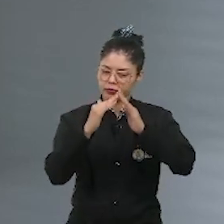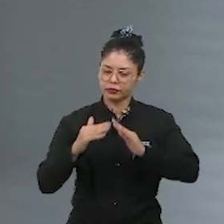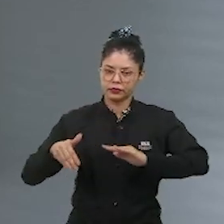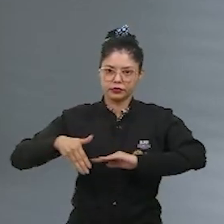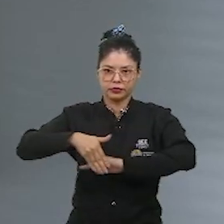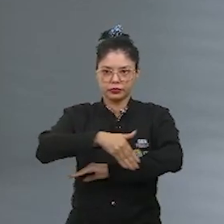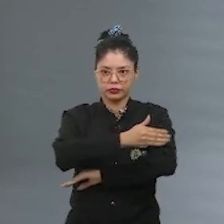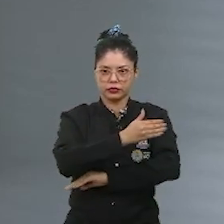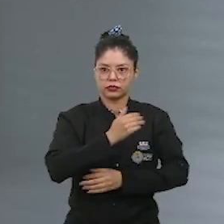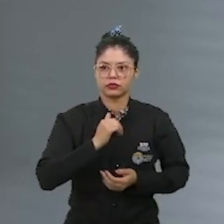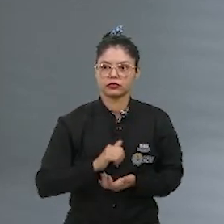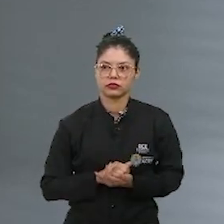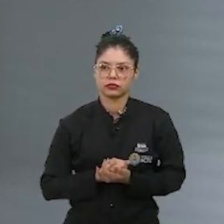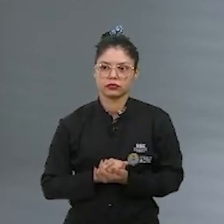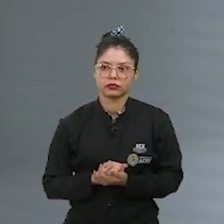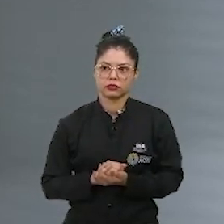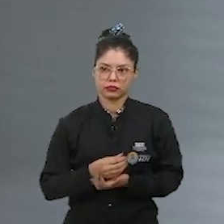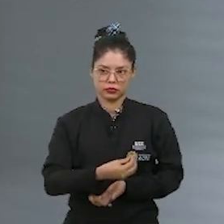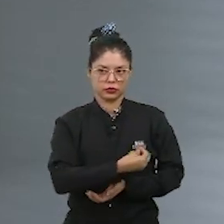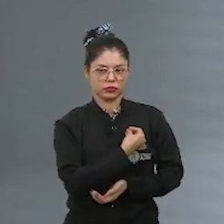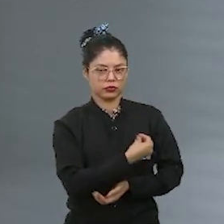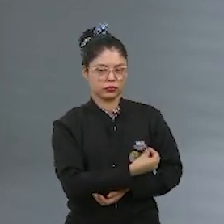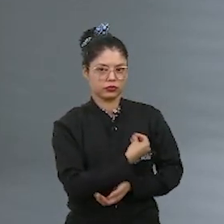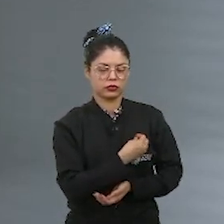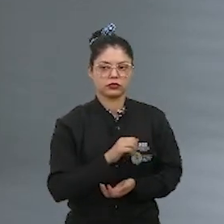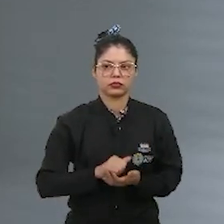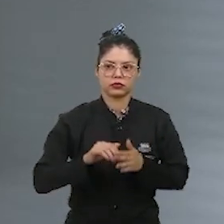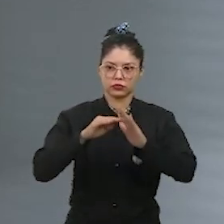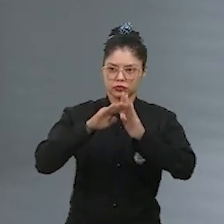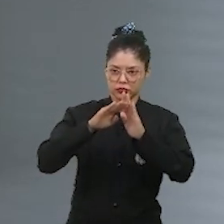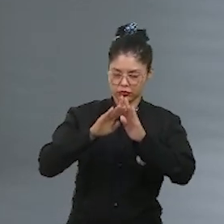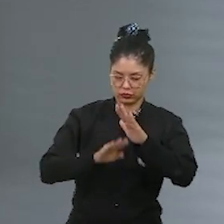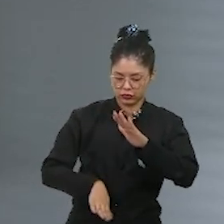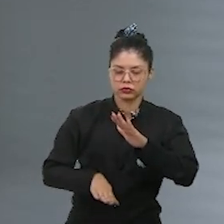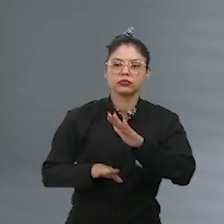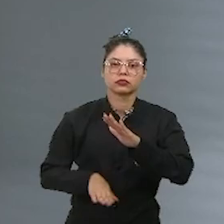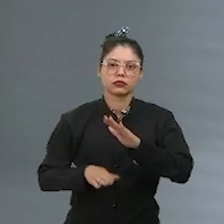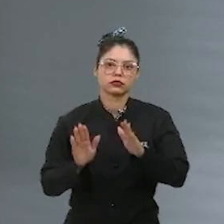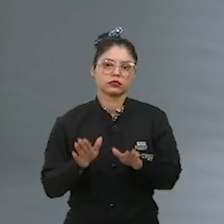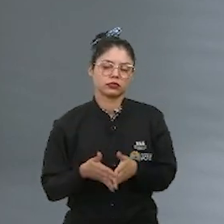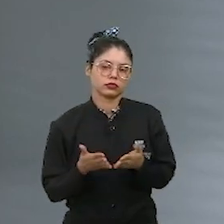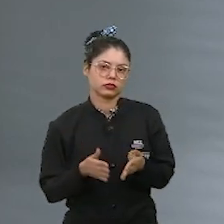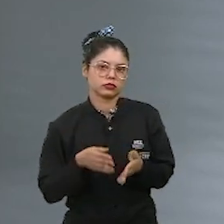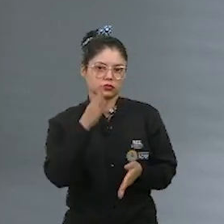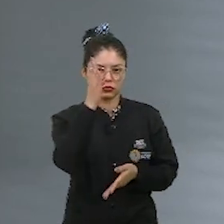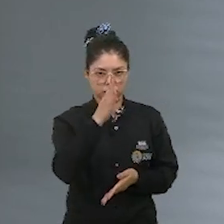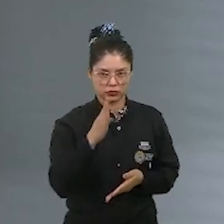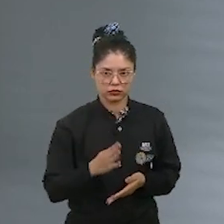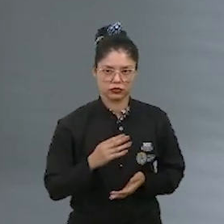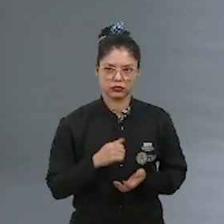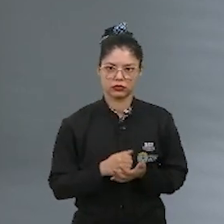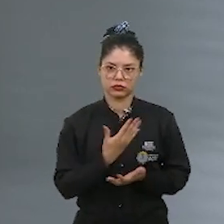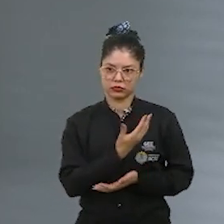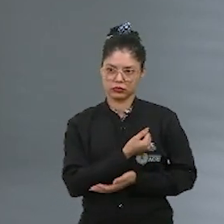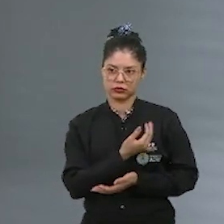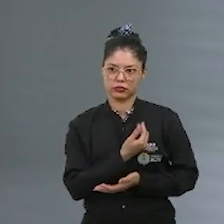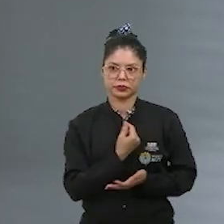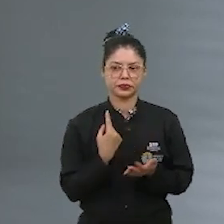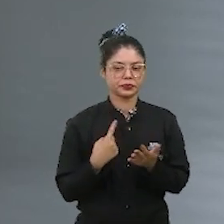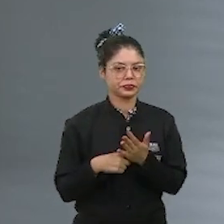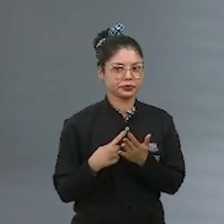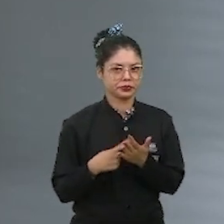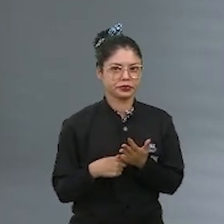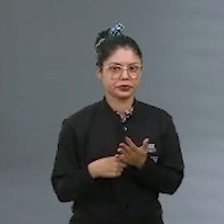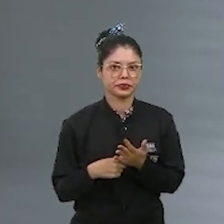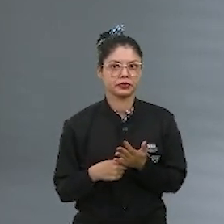rua, o número de pessoas que vivem abaixo da linha da pobreza no Brasil é um número considerável,